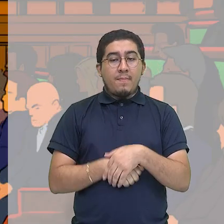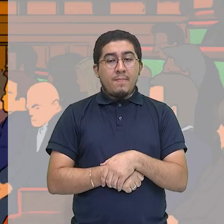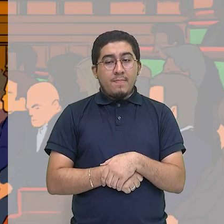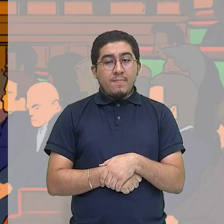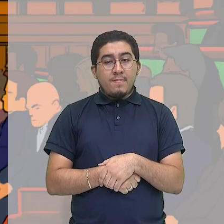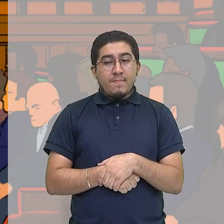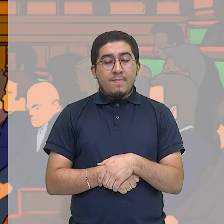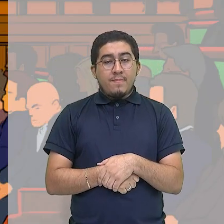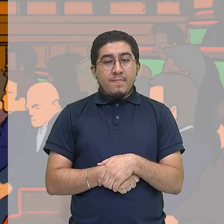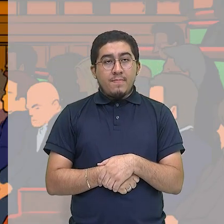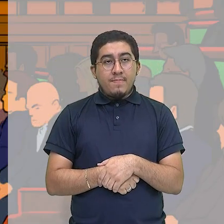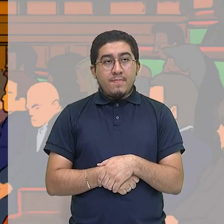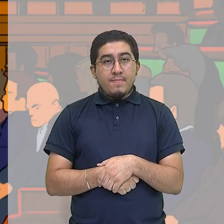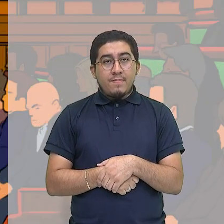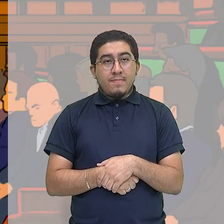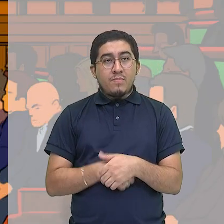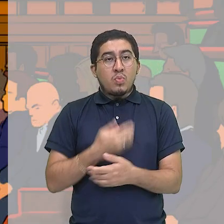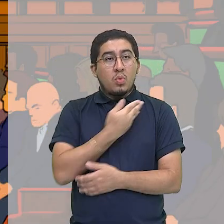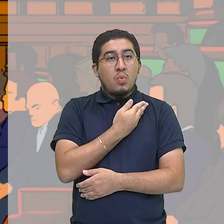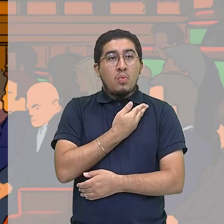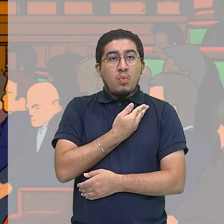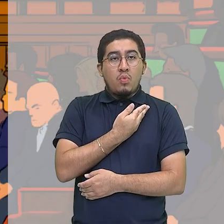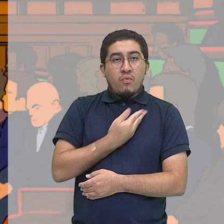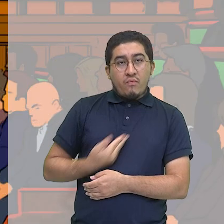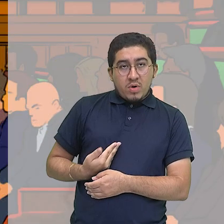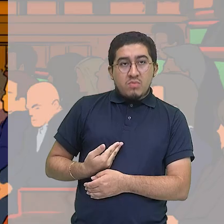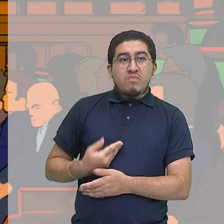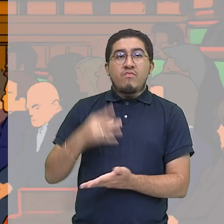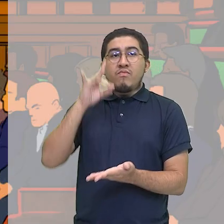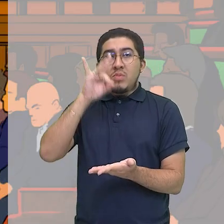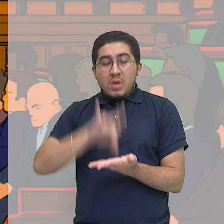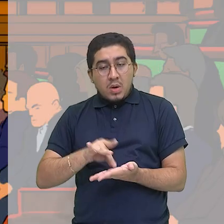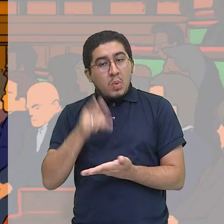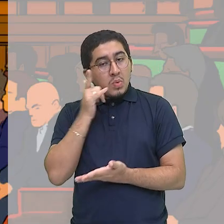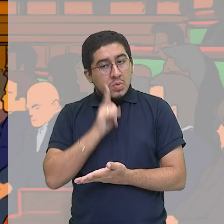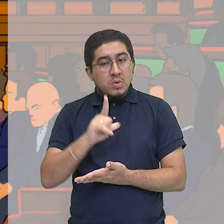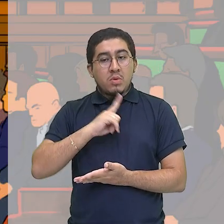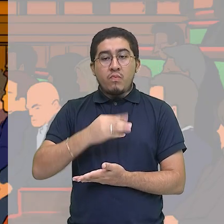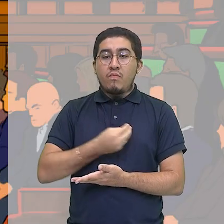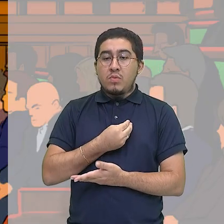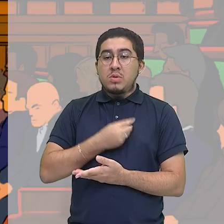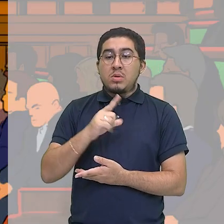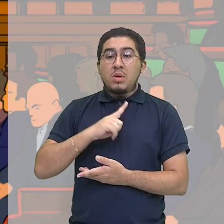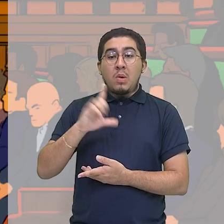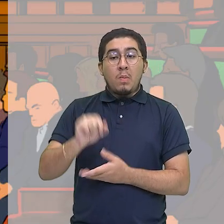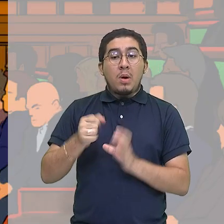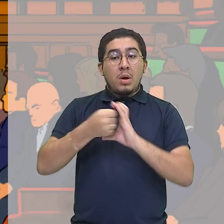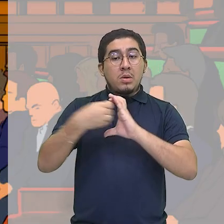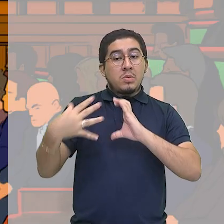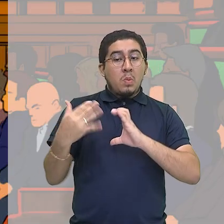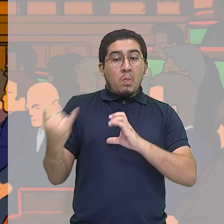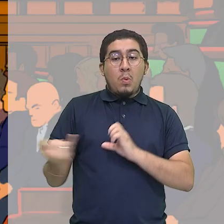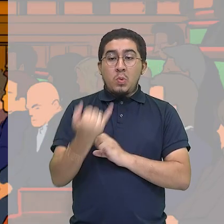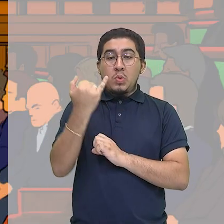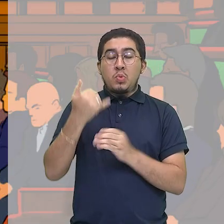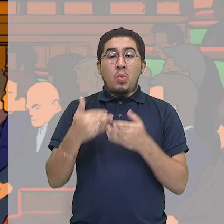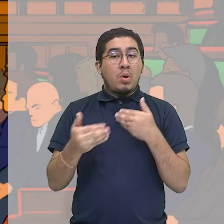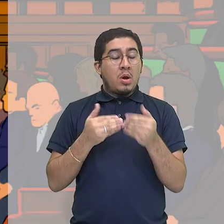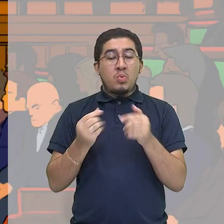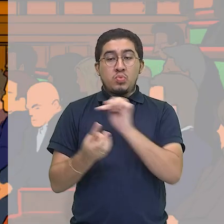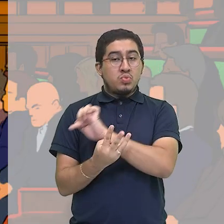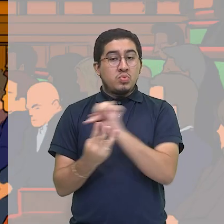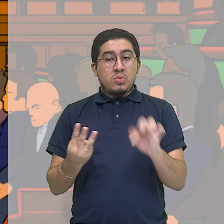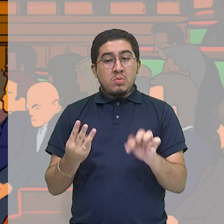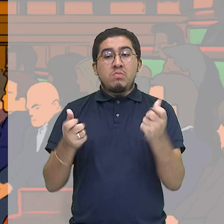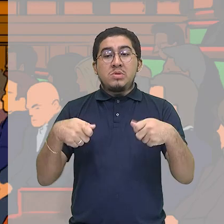semipresidencialismo. Para que o governo exista, tem um elemento que é fundamental em qualquer um desses